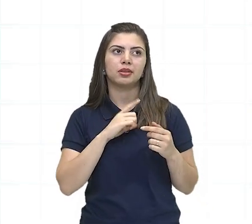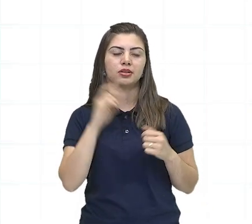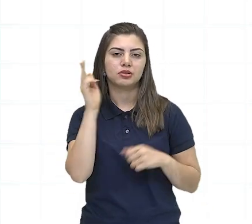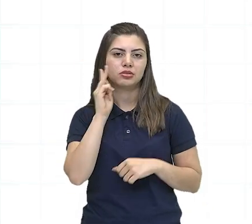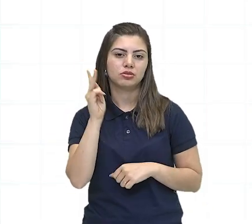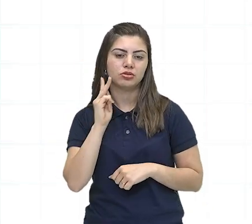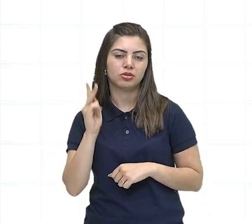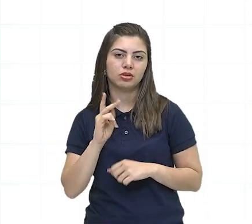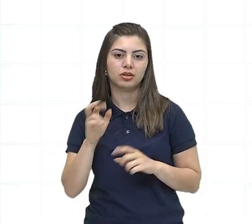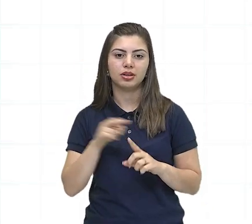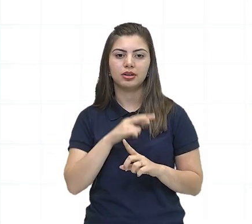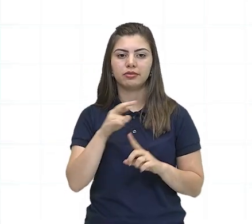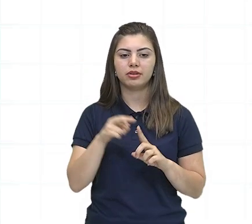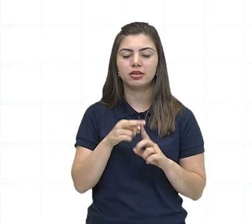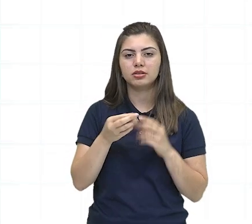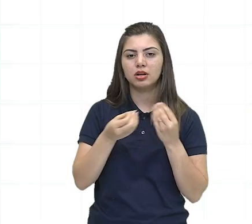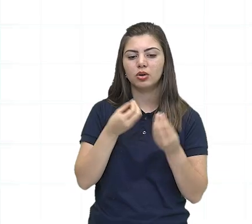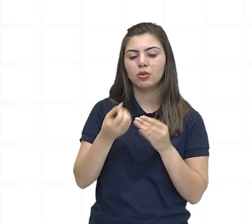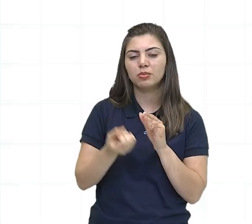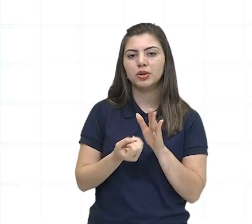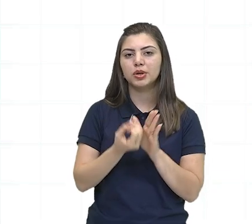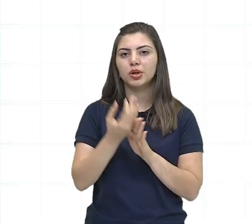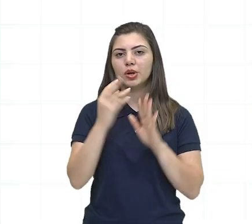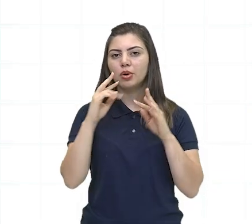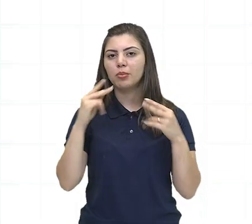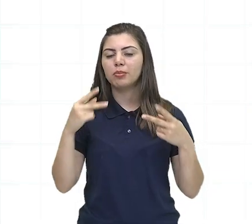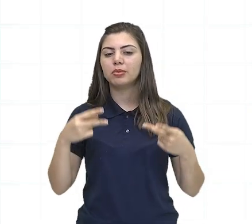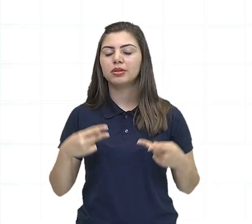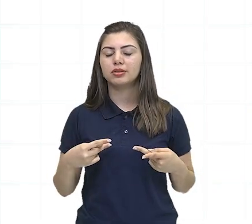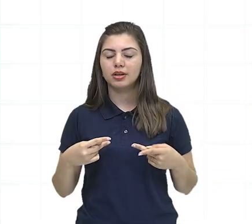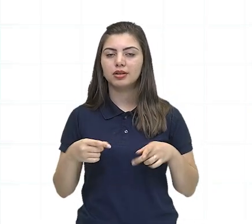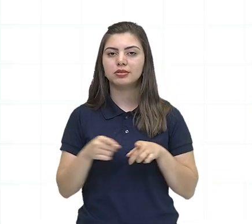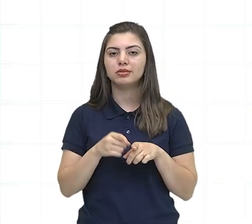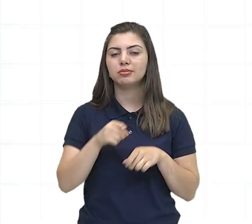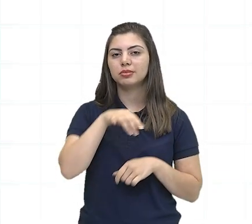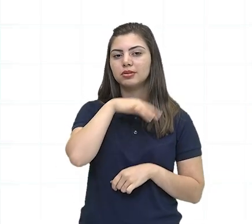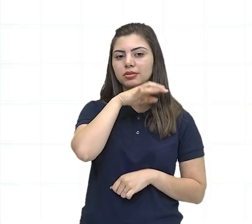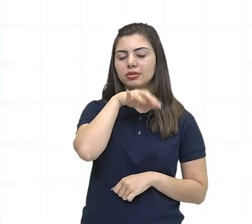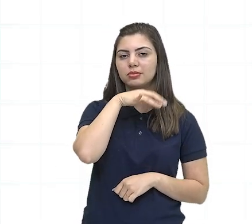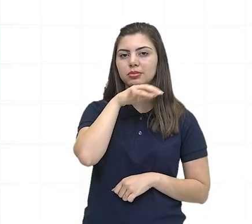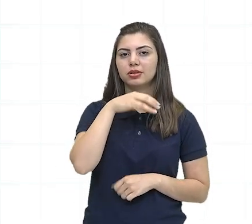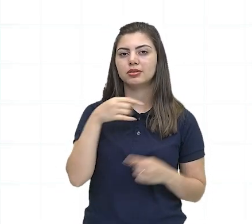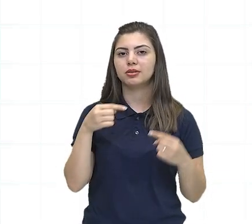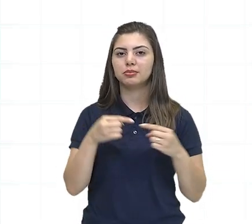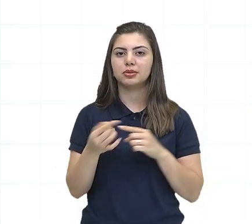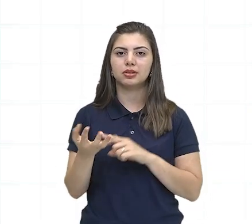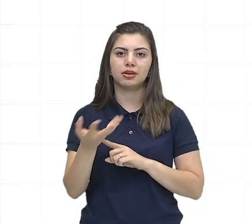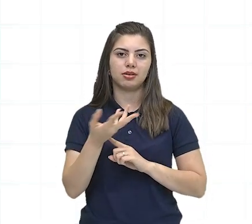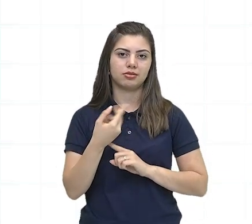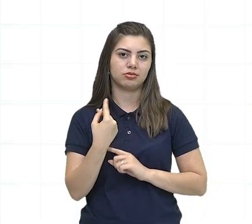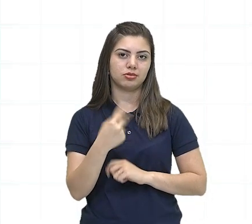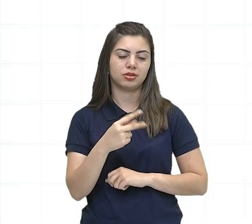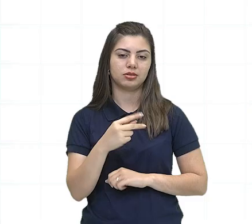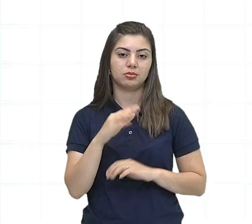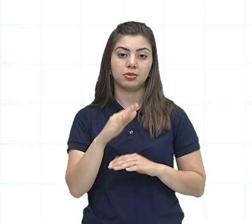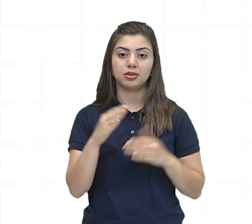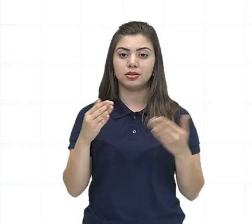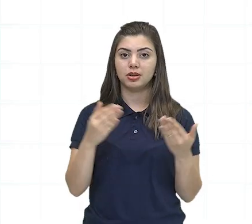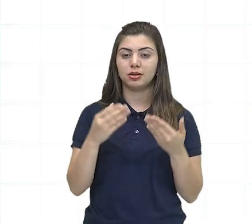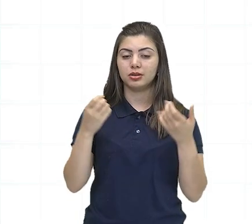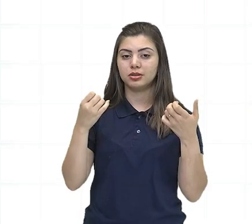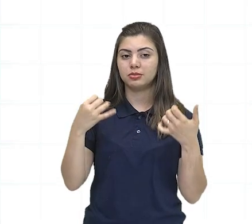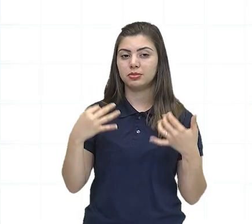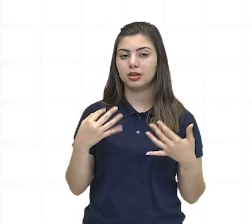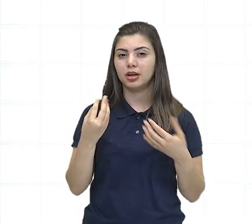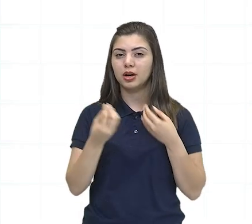fazem referência à criação da humanidade e aos animais. Vamos falar agora sobre pintura